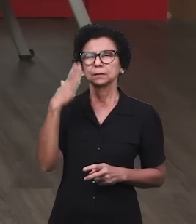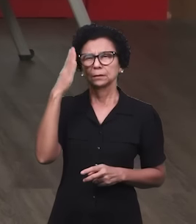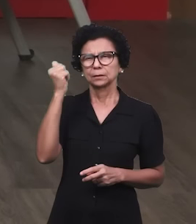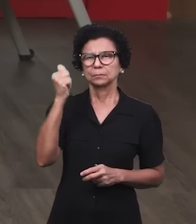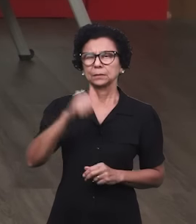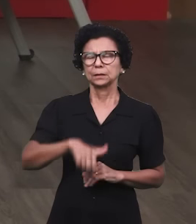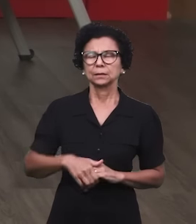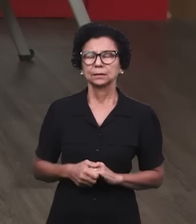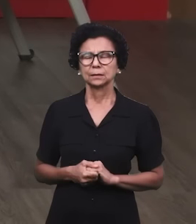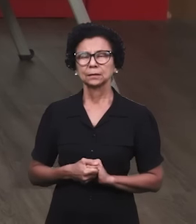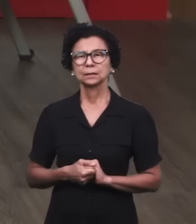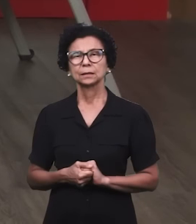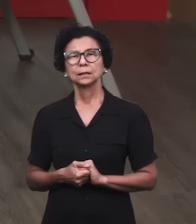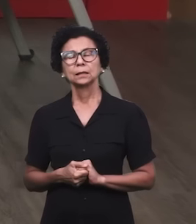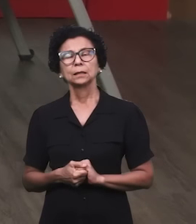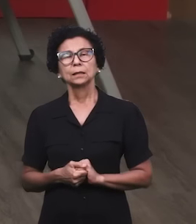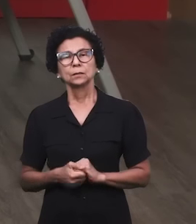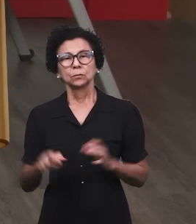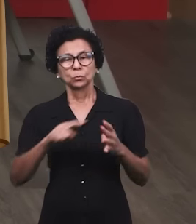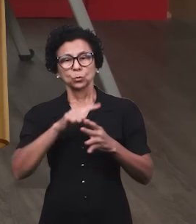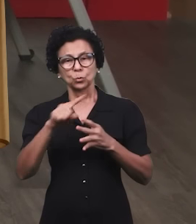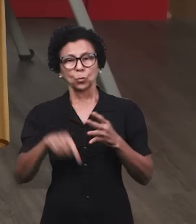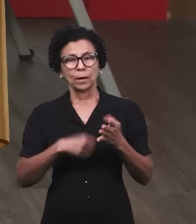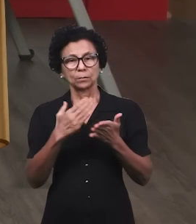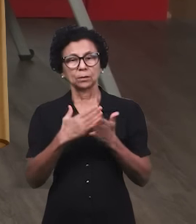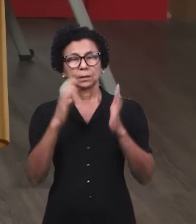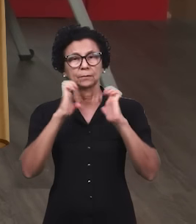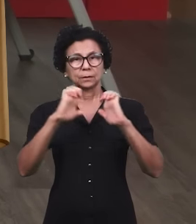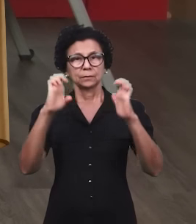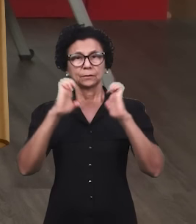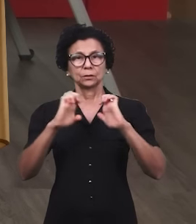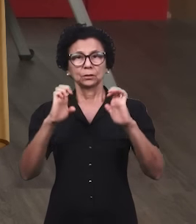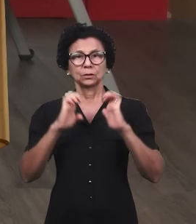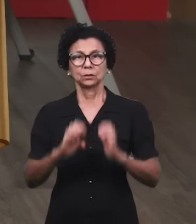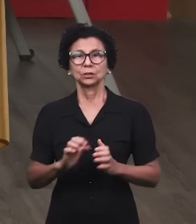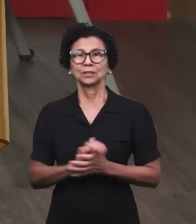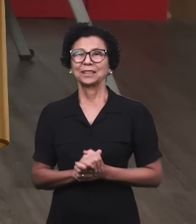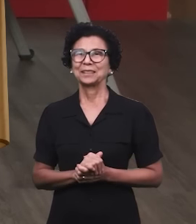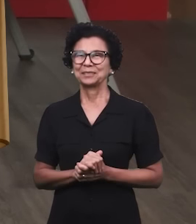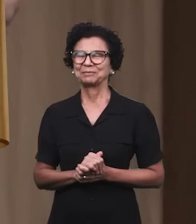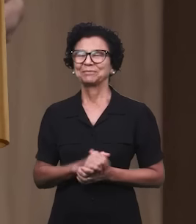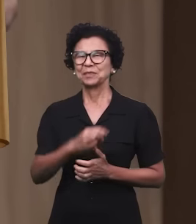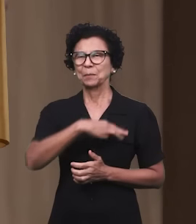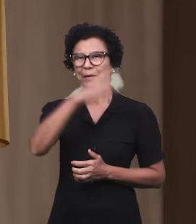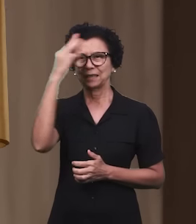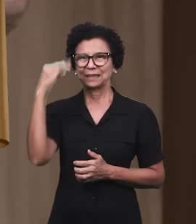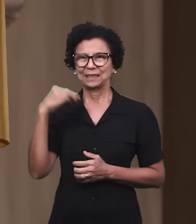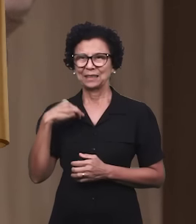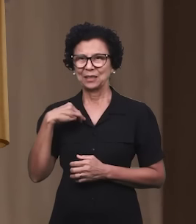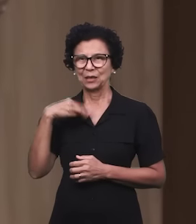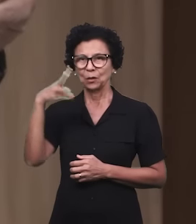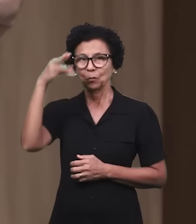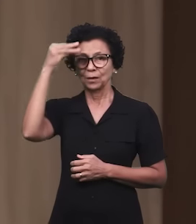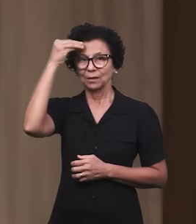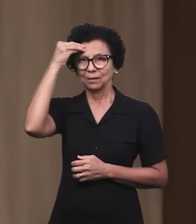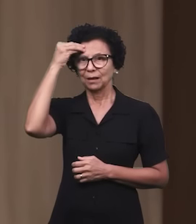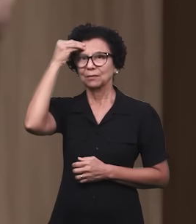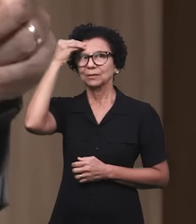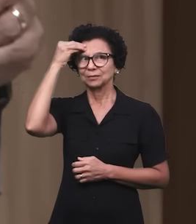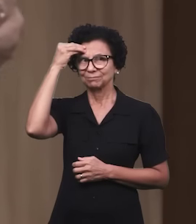nos evangelhos é dito que ela guardava todas essas coisas no coração. Exatamente. Tudo aquilo que